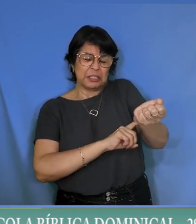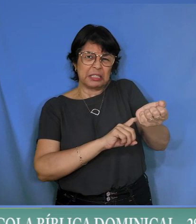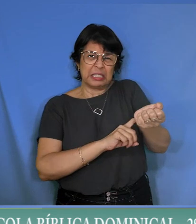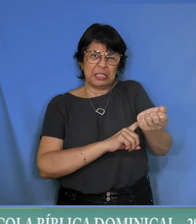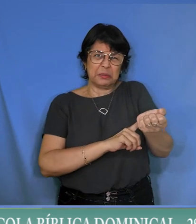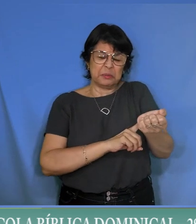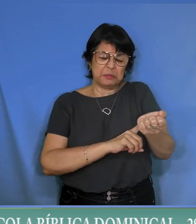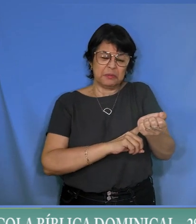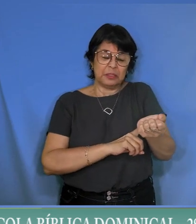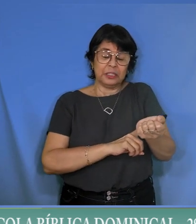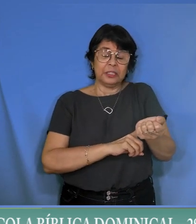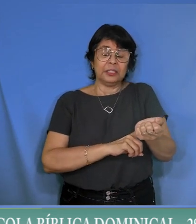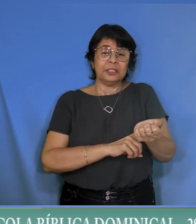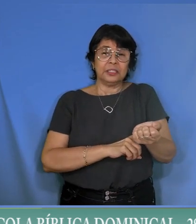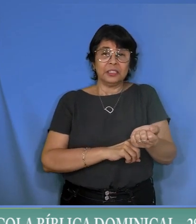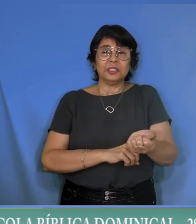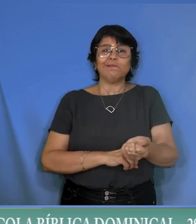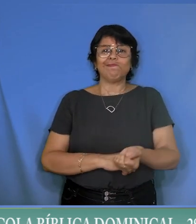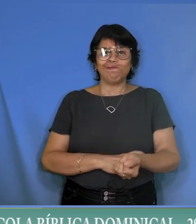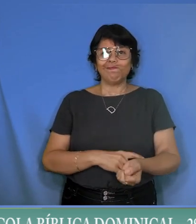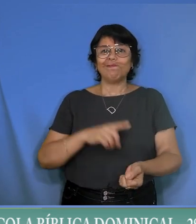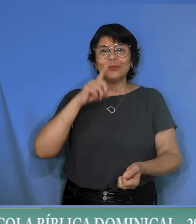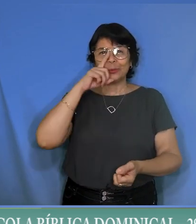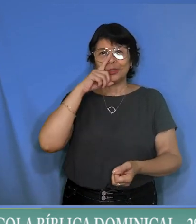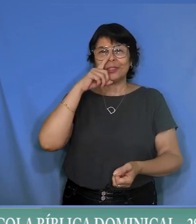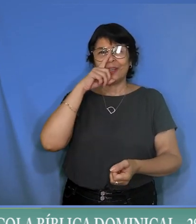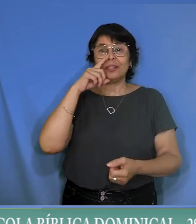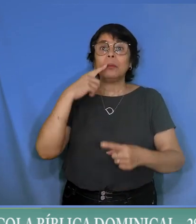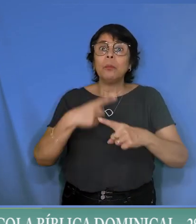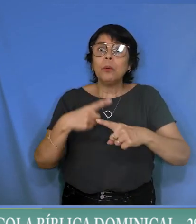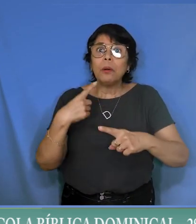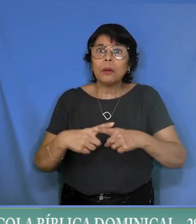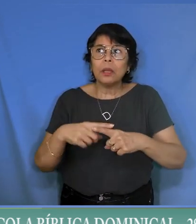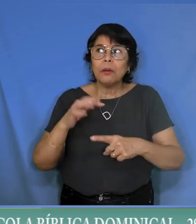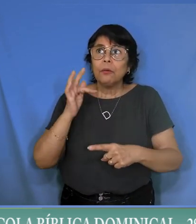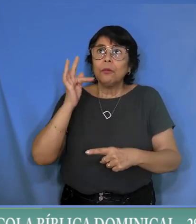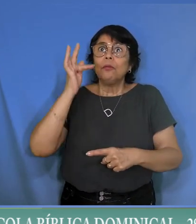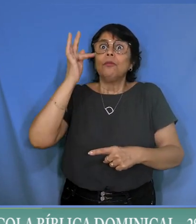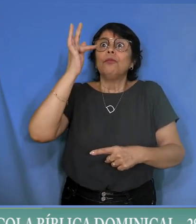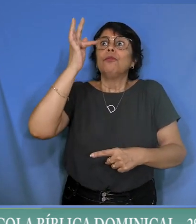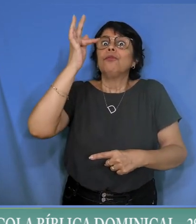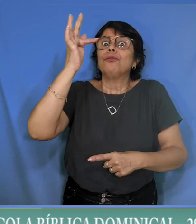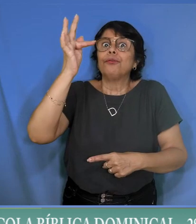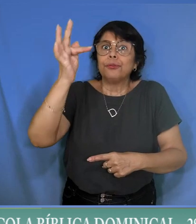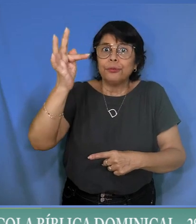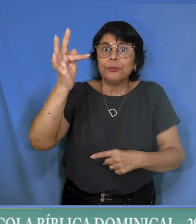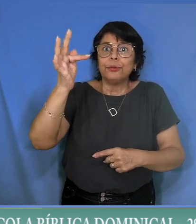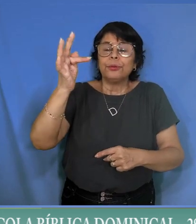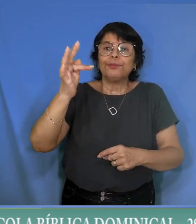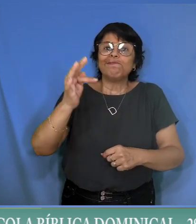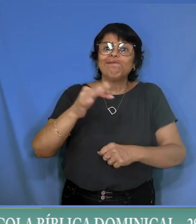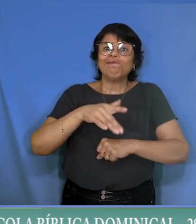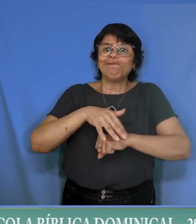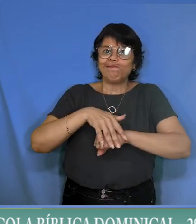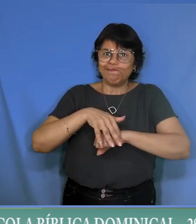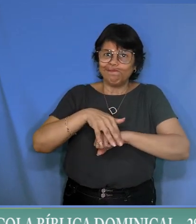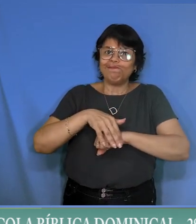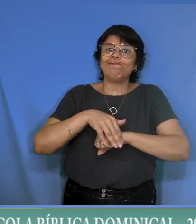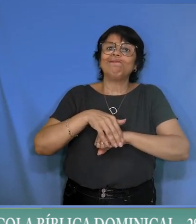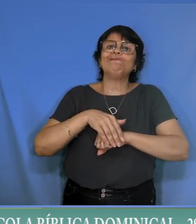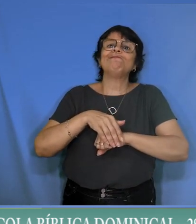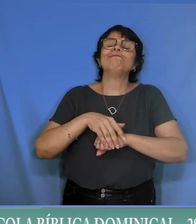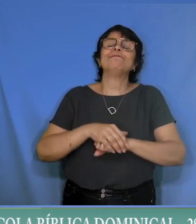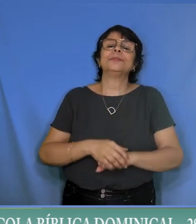coisa amarga dentro, mas quando explode como se fosse um veneno, um vírus